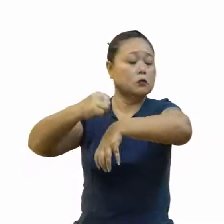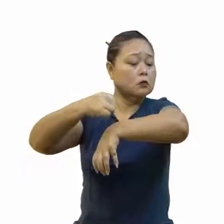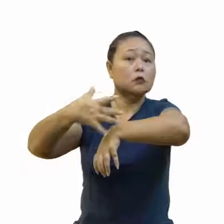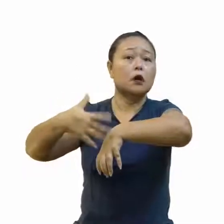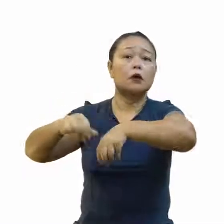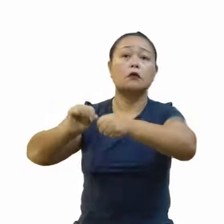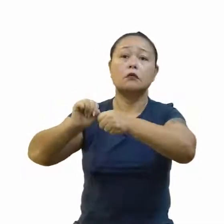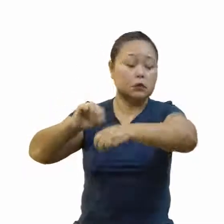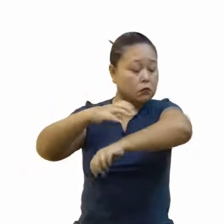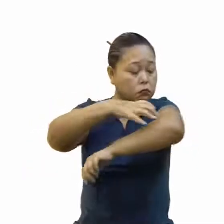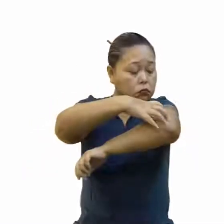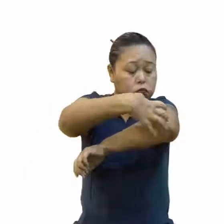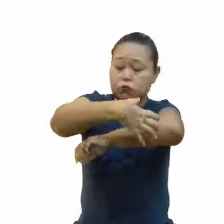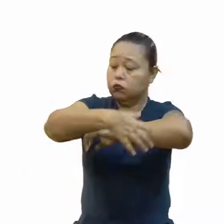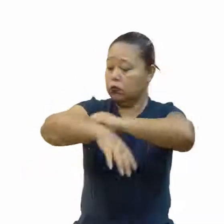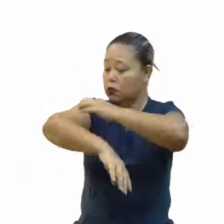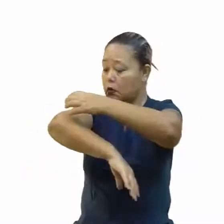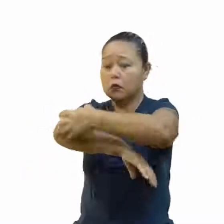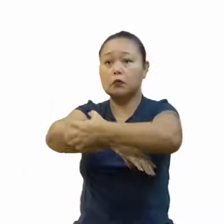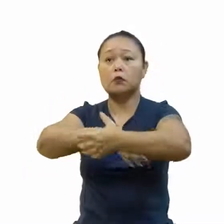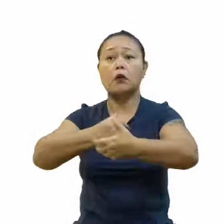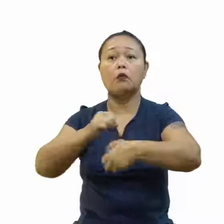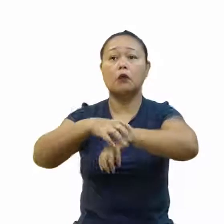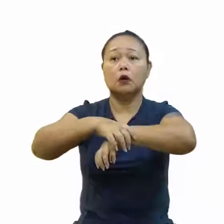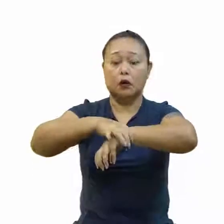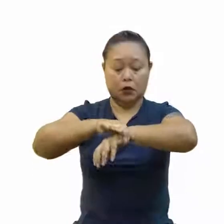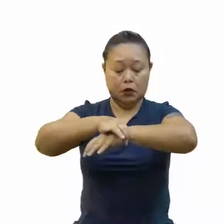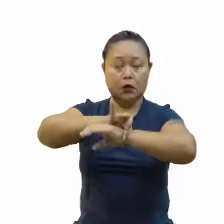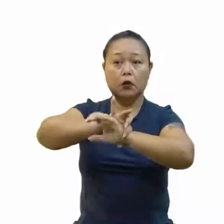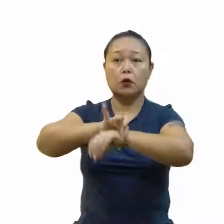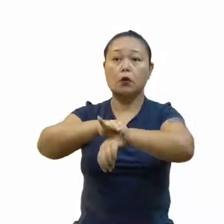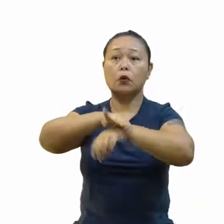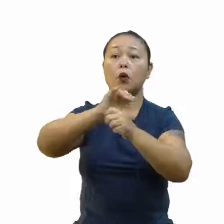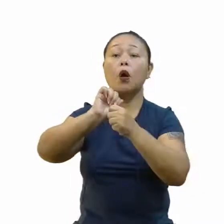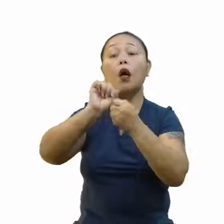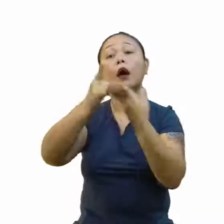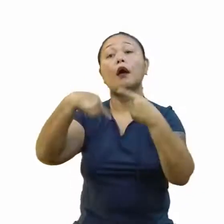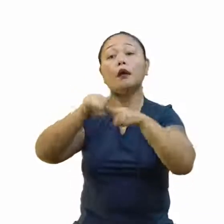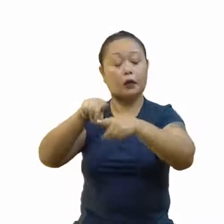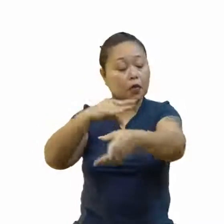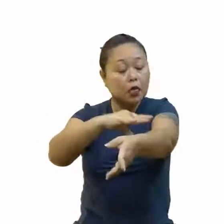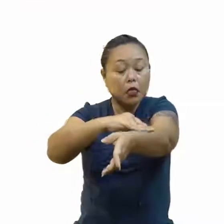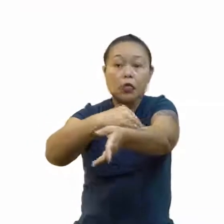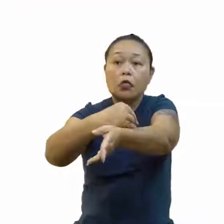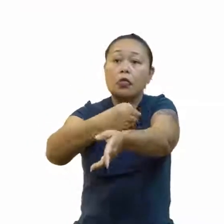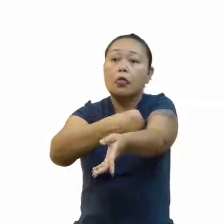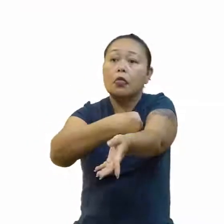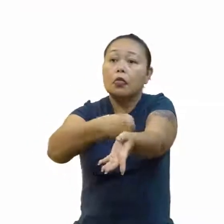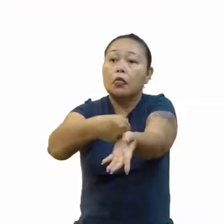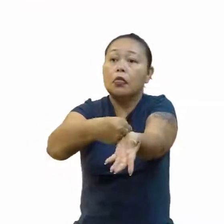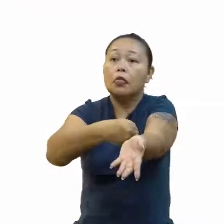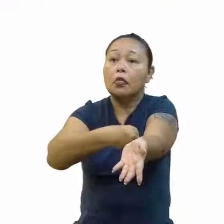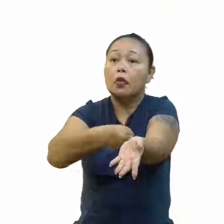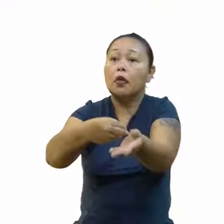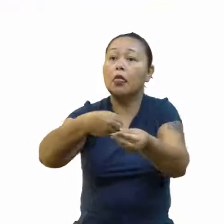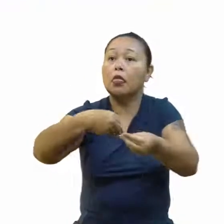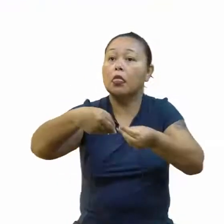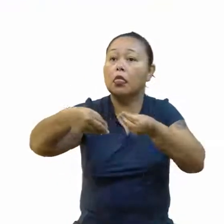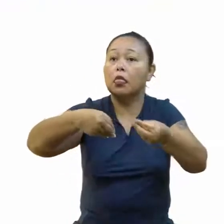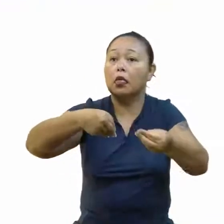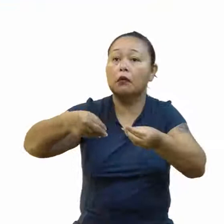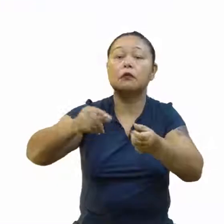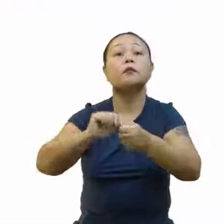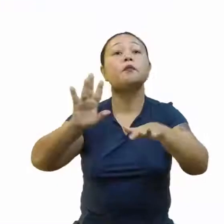da articulação e no seu tecido muscular, ok? E aí nós temos o quarto, né,